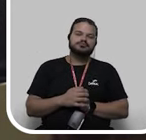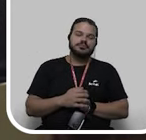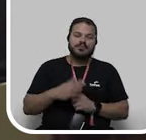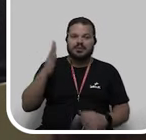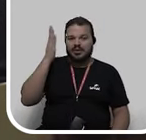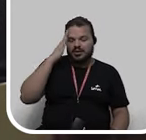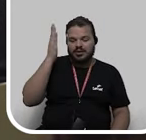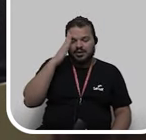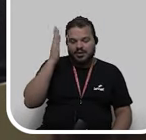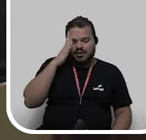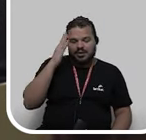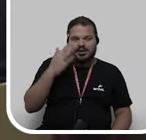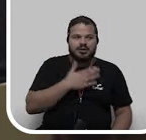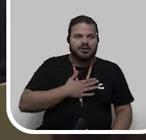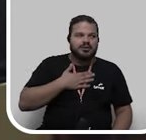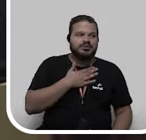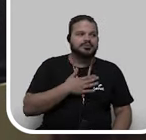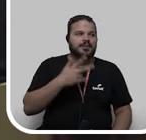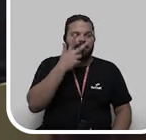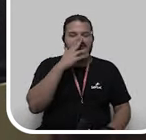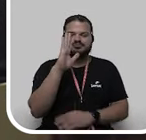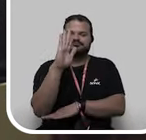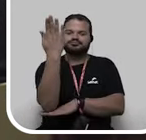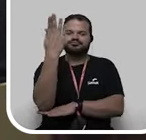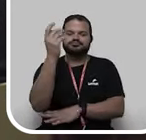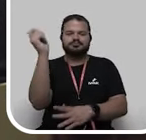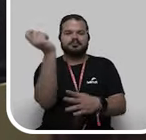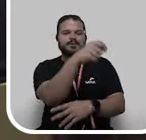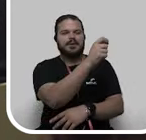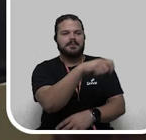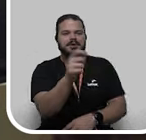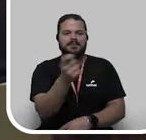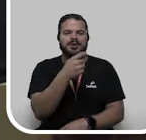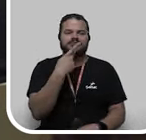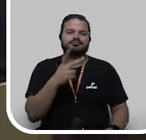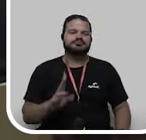que vai ser invadido. Eu gosto de uma madeirinha para bater, mas você vai ter uma madeirinha da mesa.